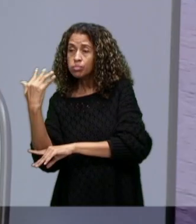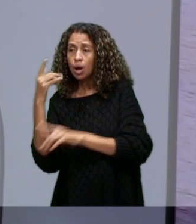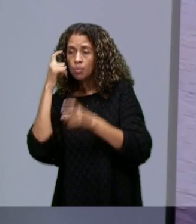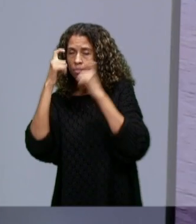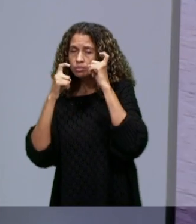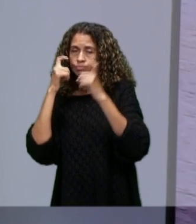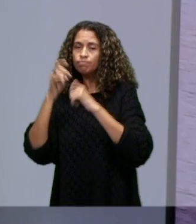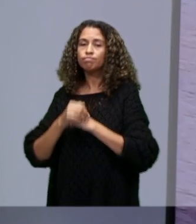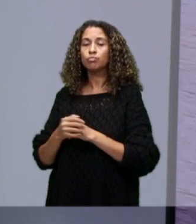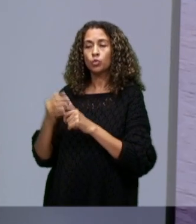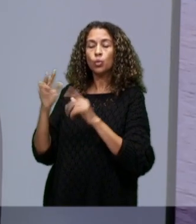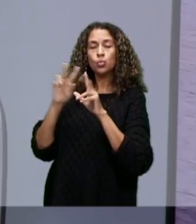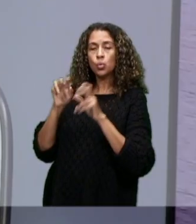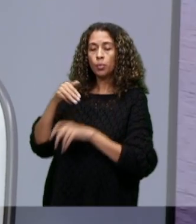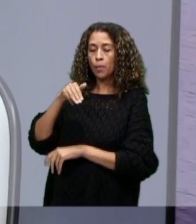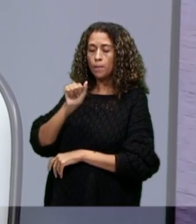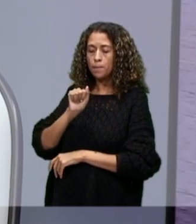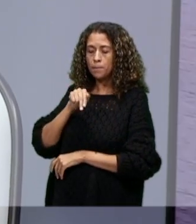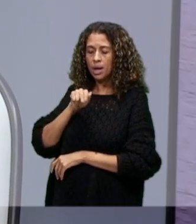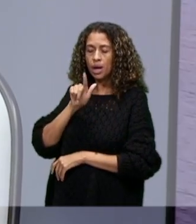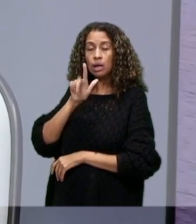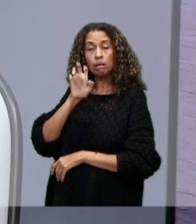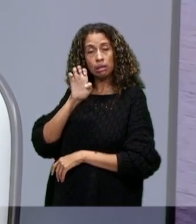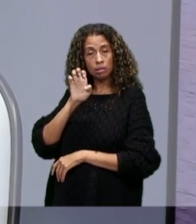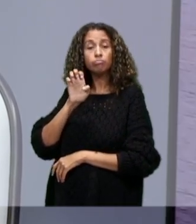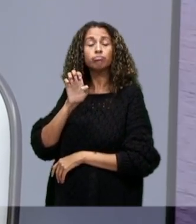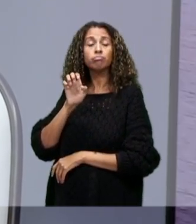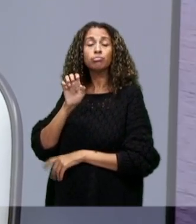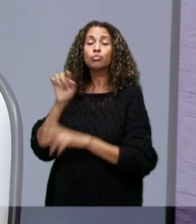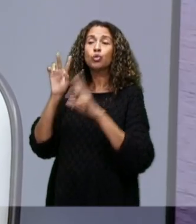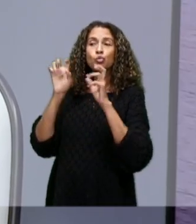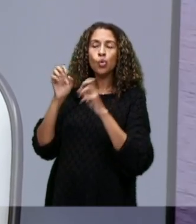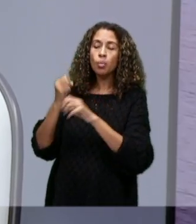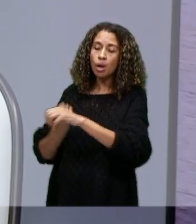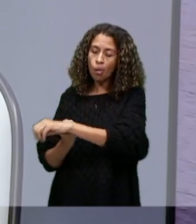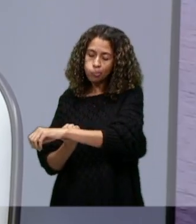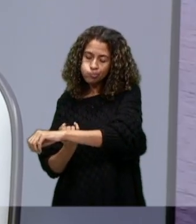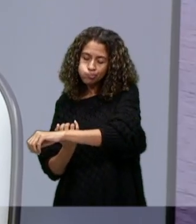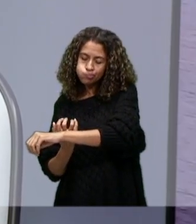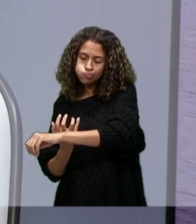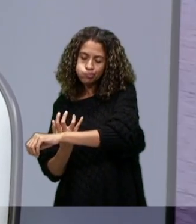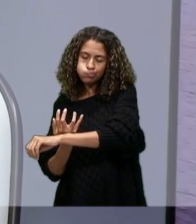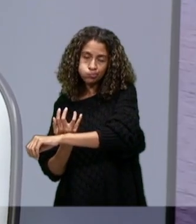questão do mangue que a prof trouxe agora também me fez lembrar a questão dos corais, né? Todo